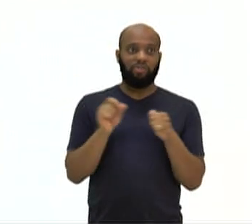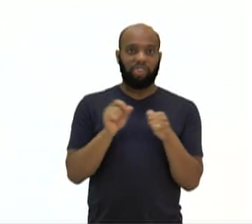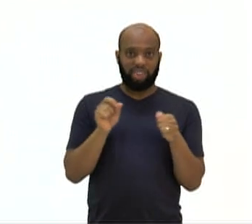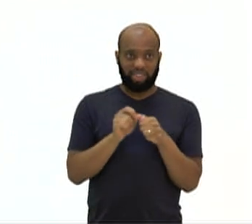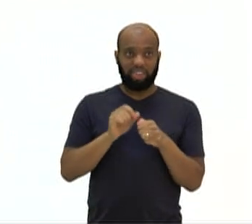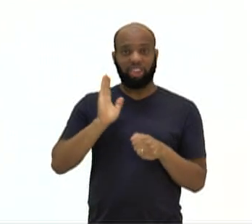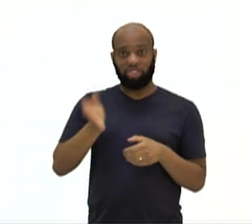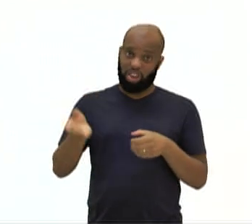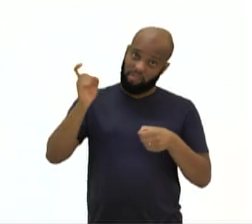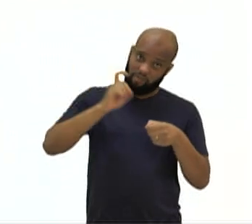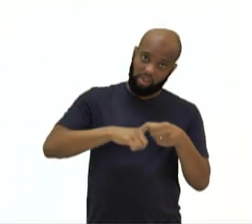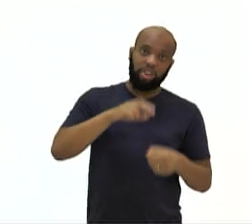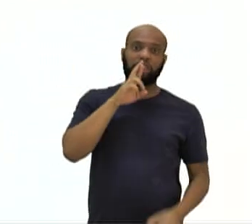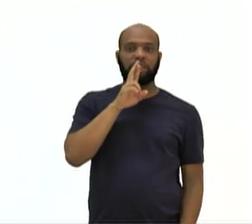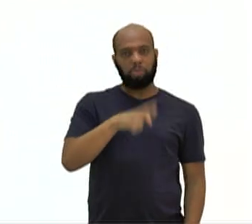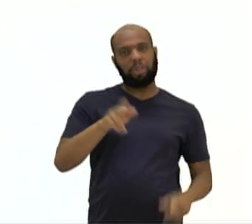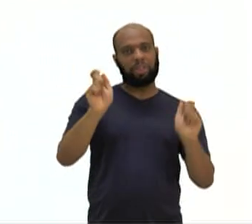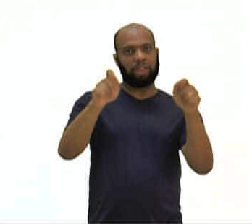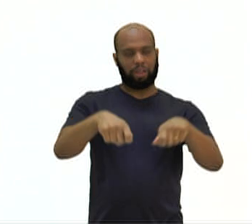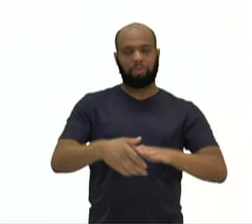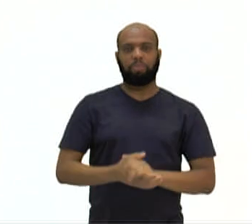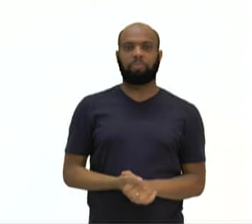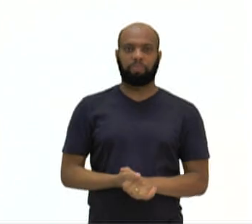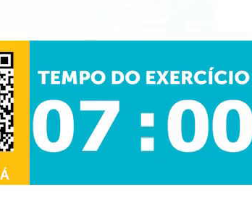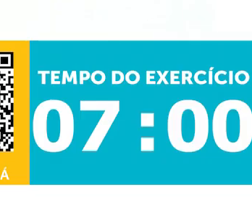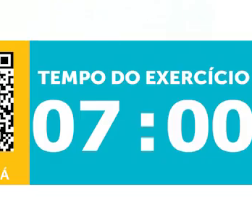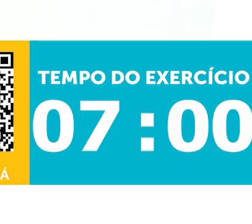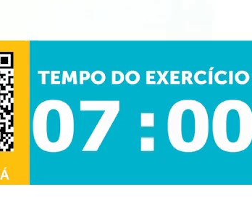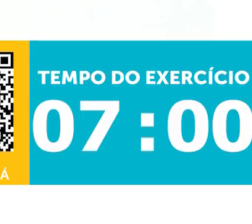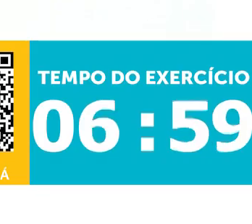já voltamos com a possível resposta, tudo bem?